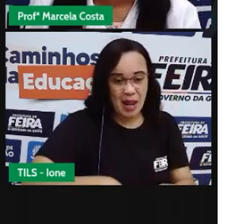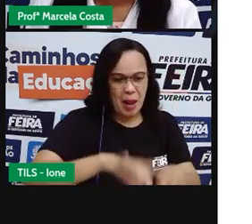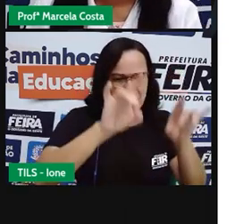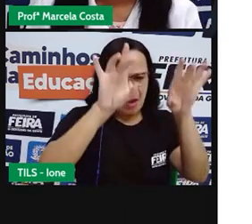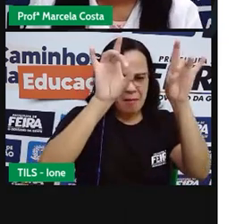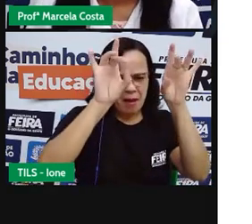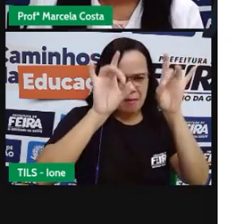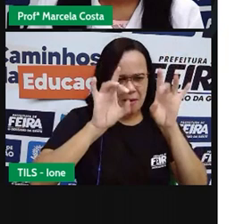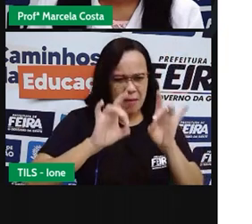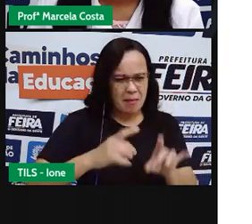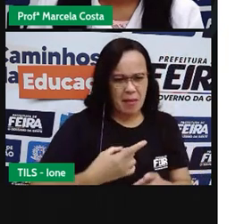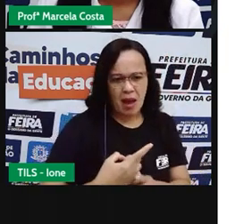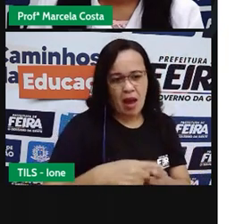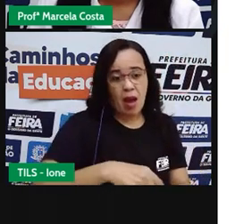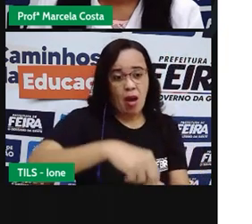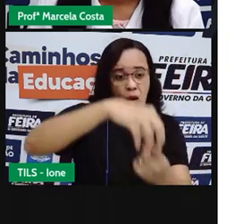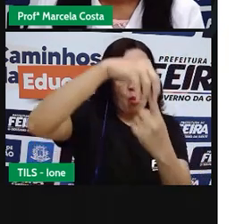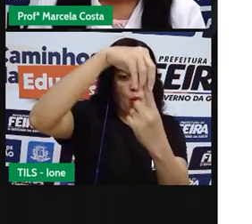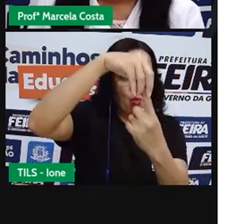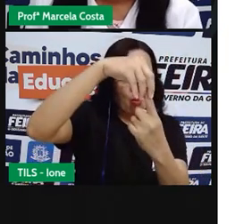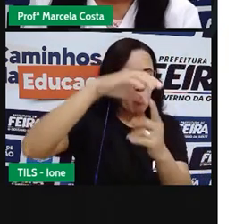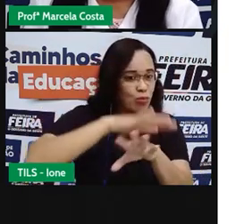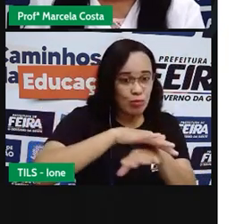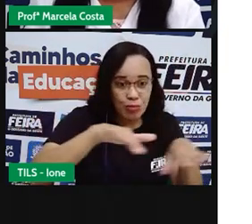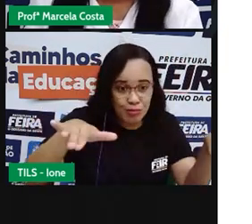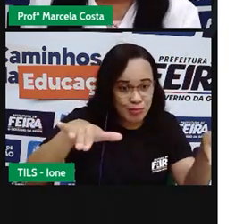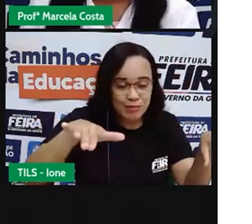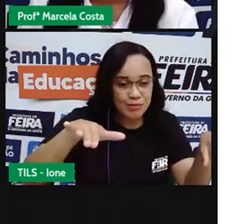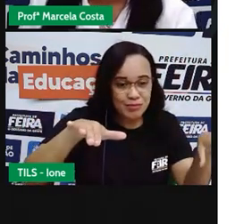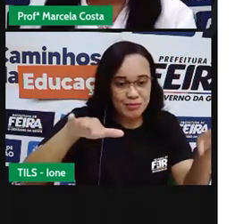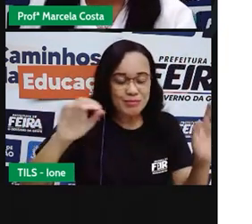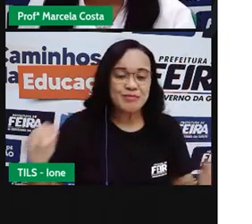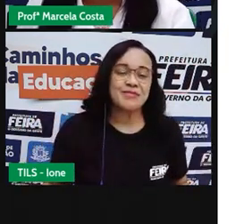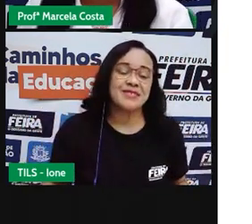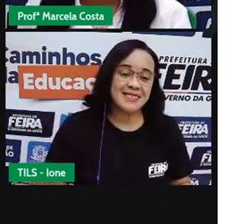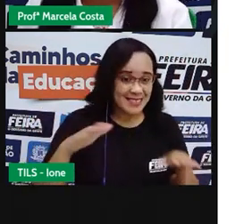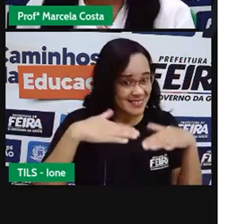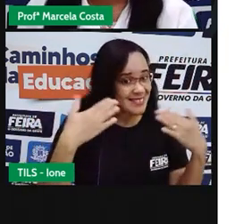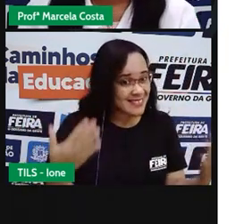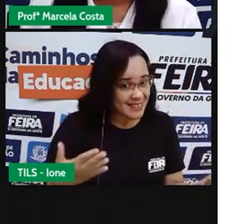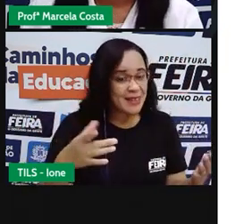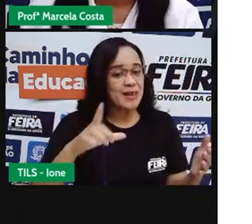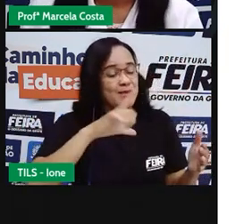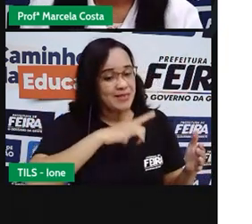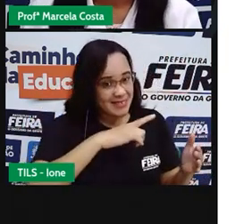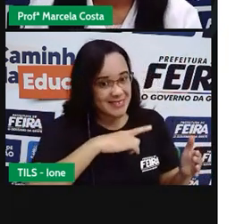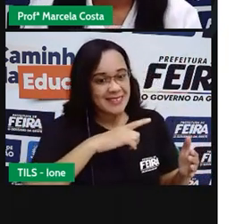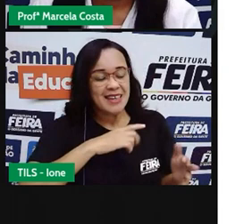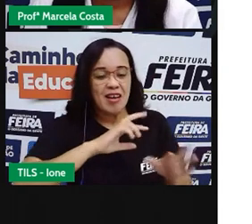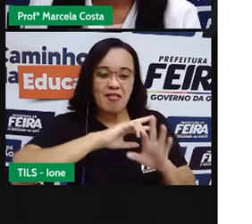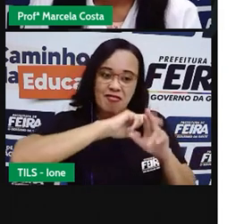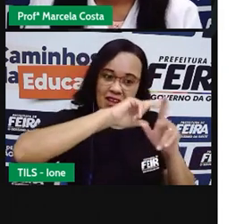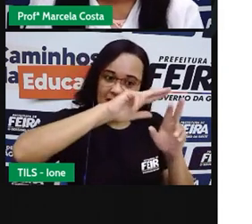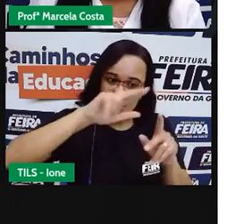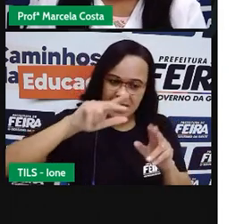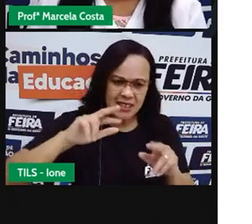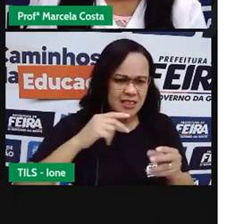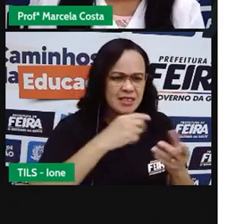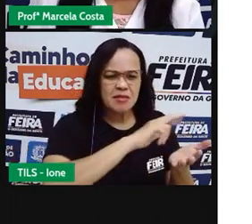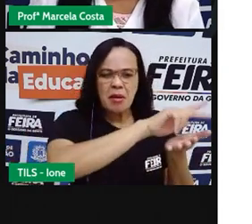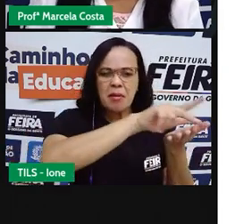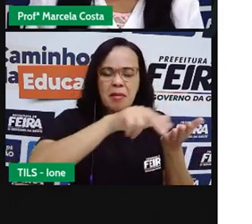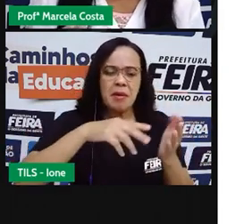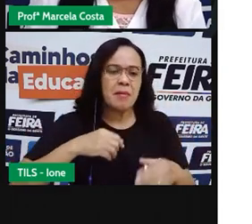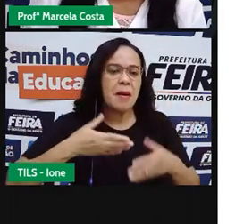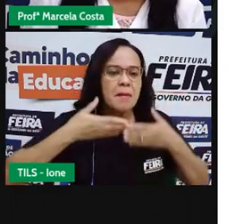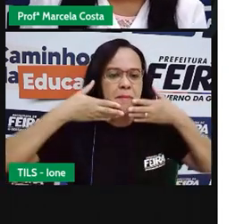especial, particular. Então, vai ter diferença na tonalidade da pele,